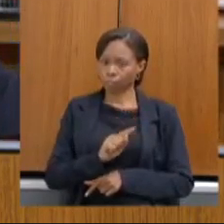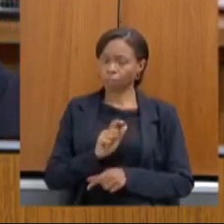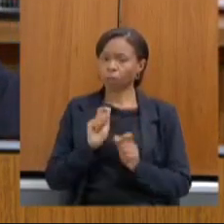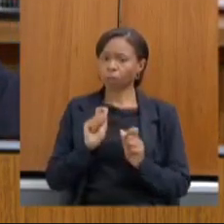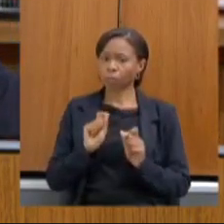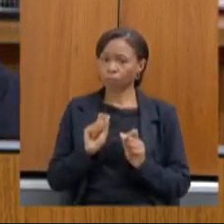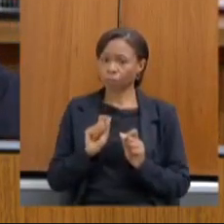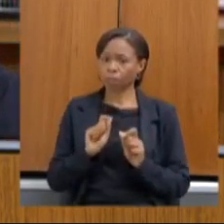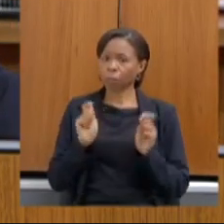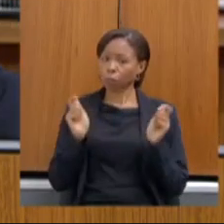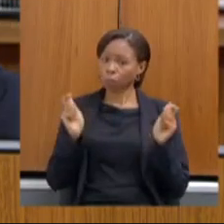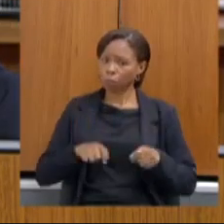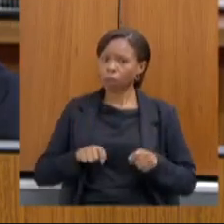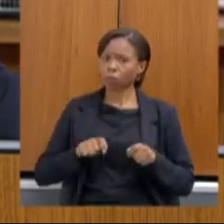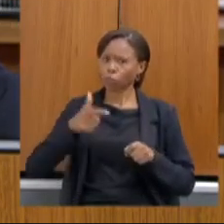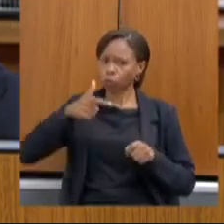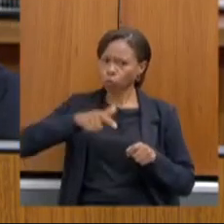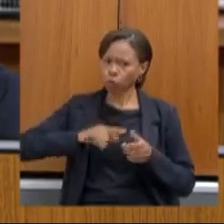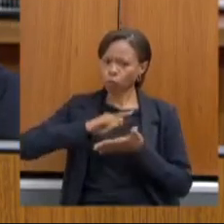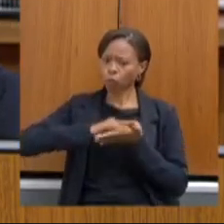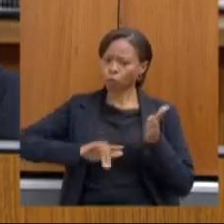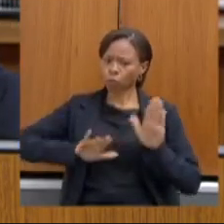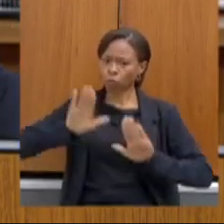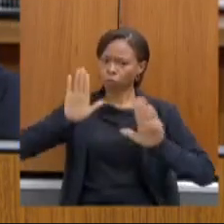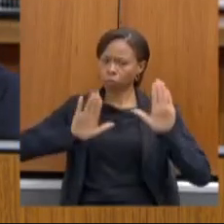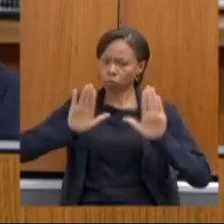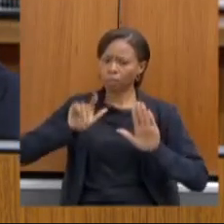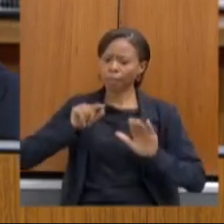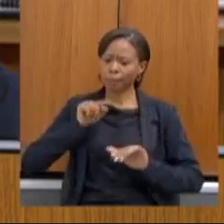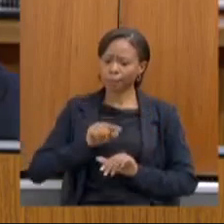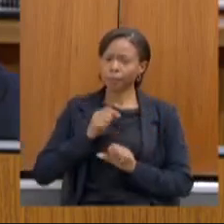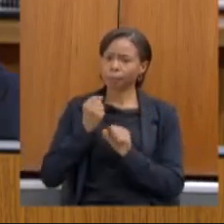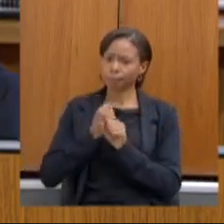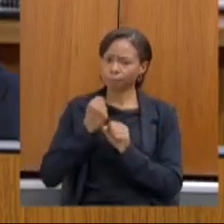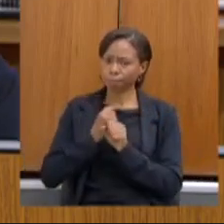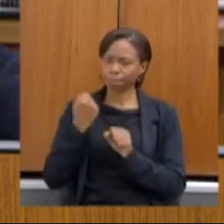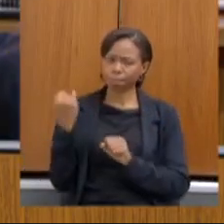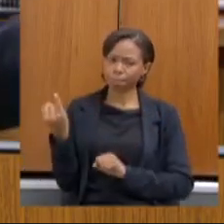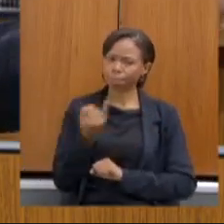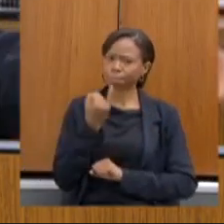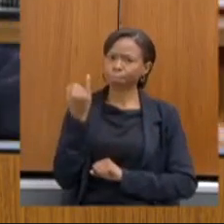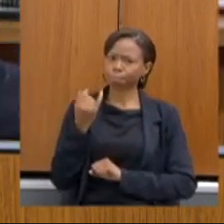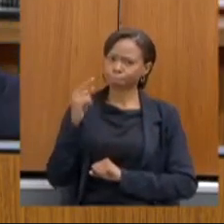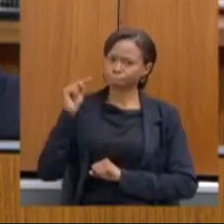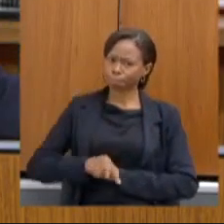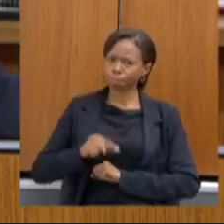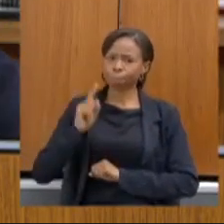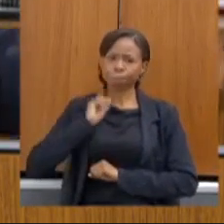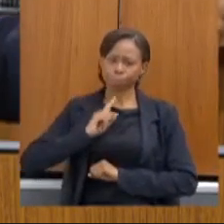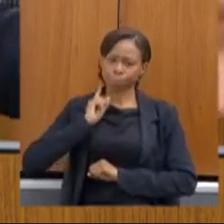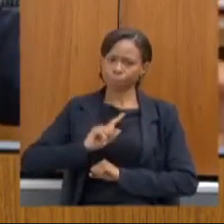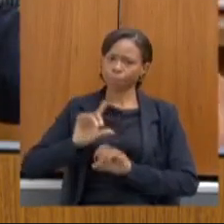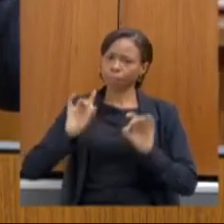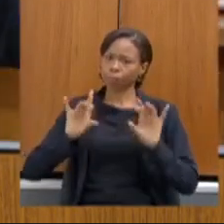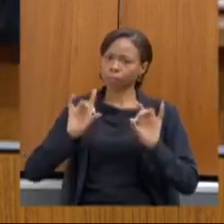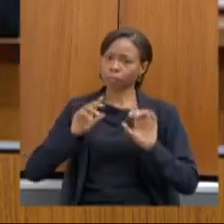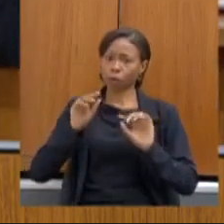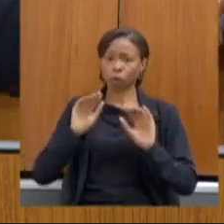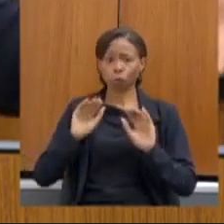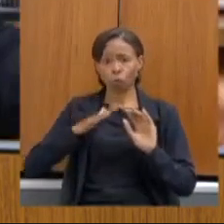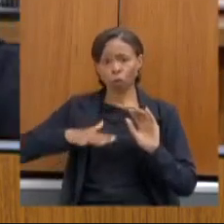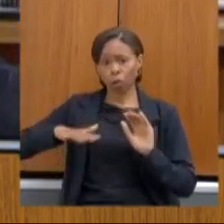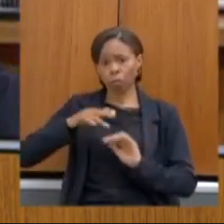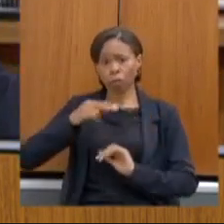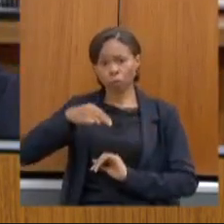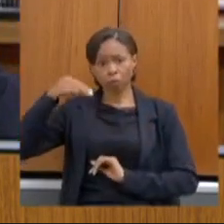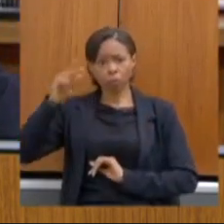licitar novamente essa obra de grande importância né para Minas Gerais e especial para o norte de Minas